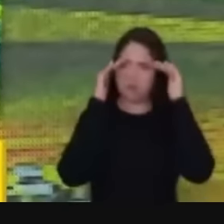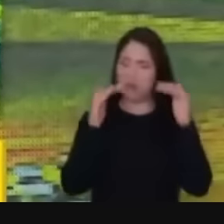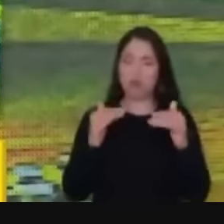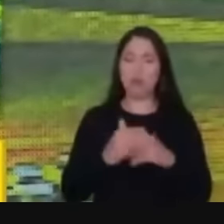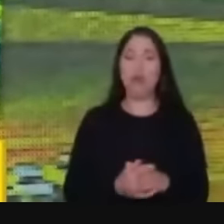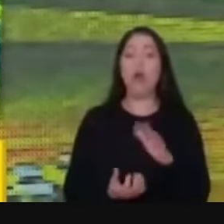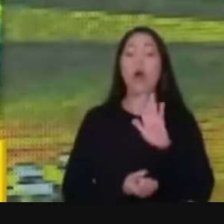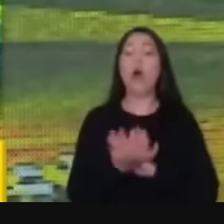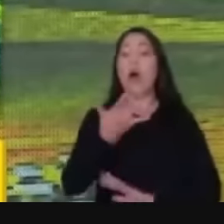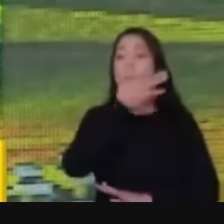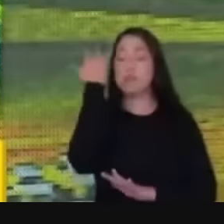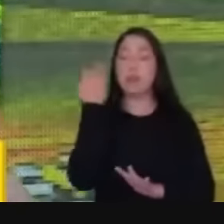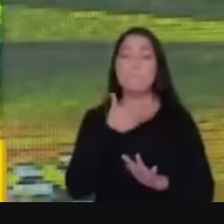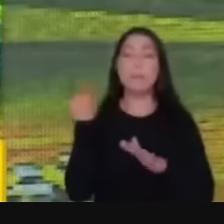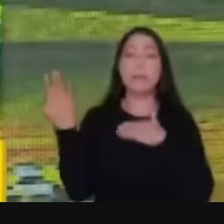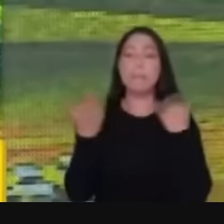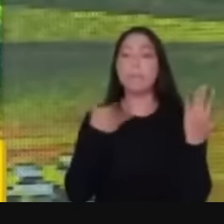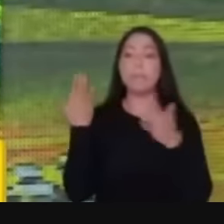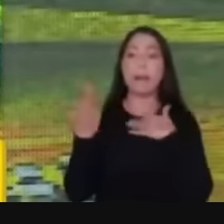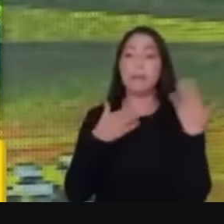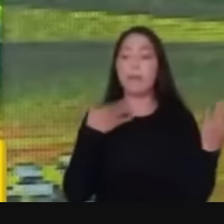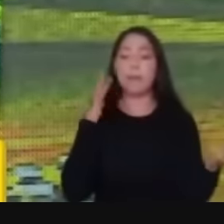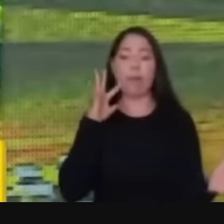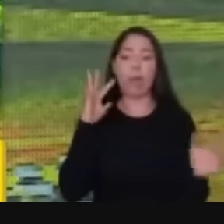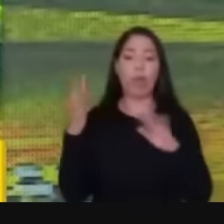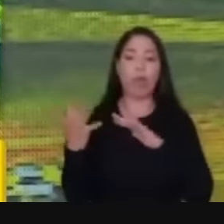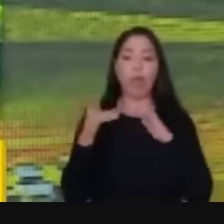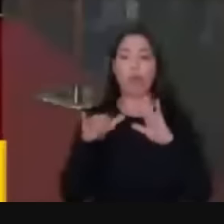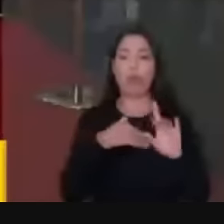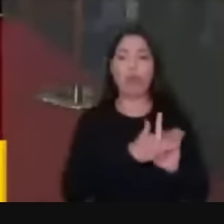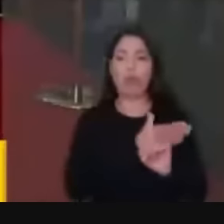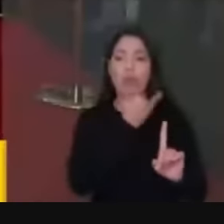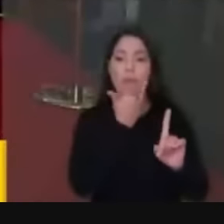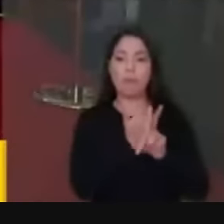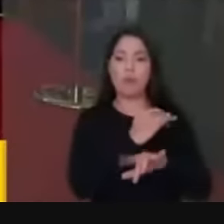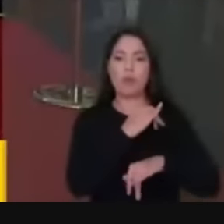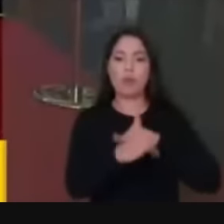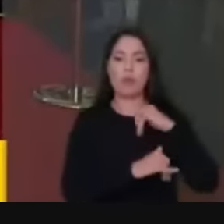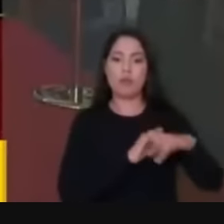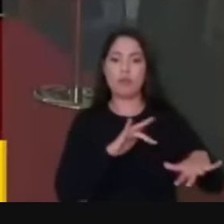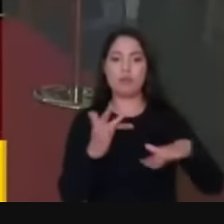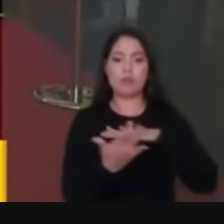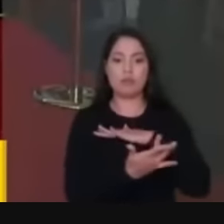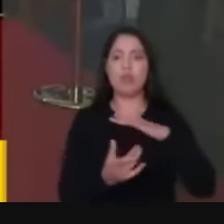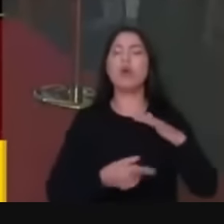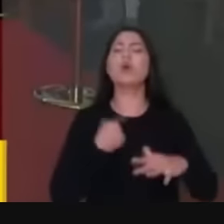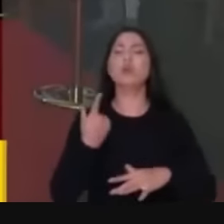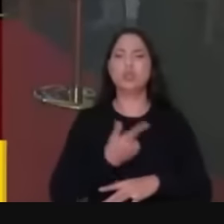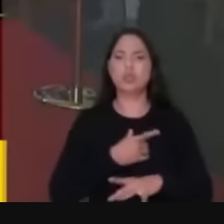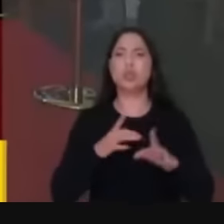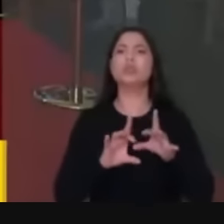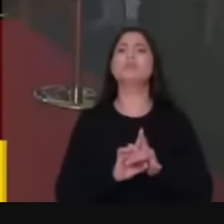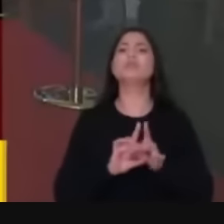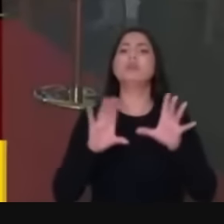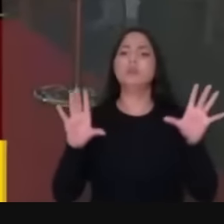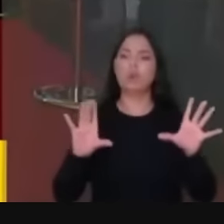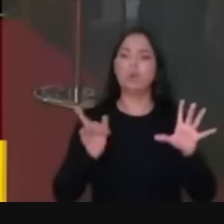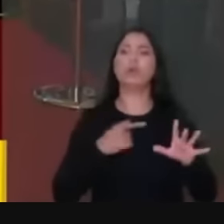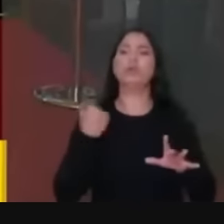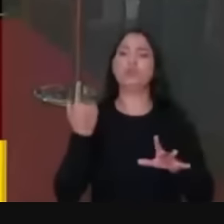de adolescentes por bullying digital. Nós, democratas, não